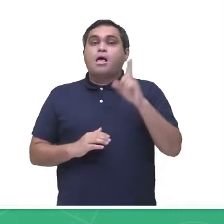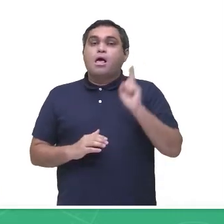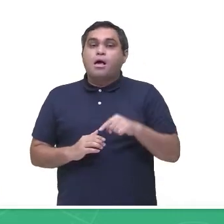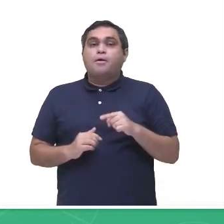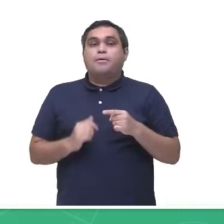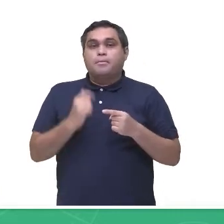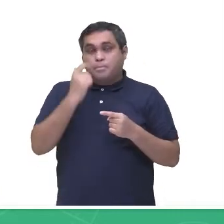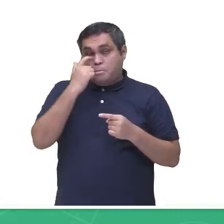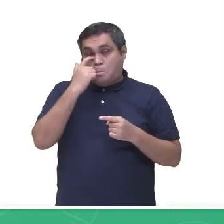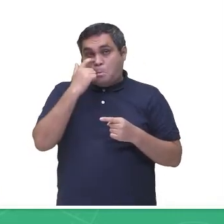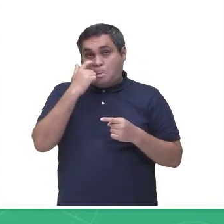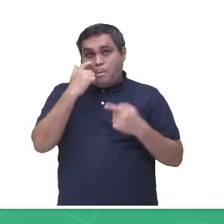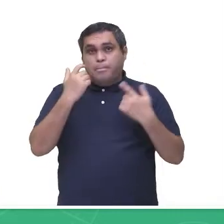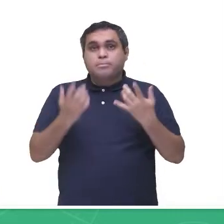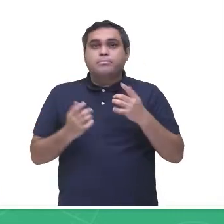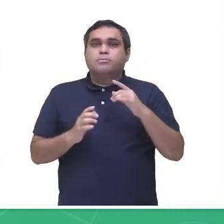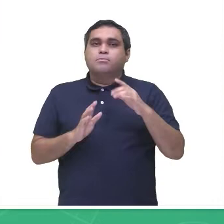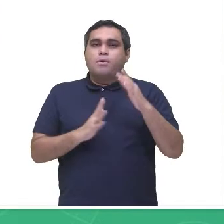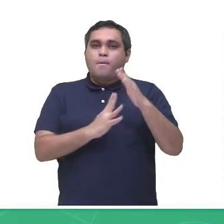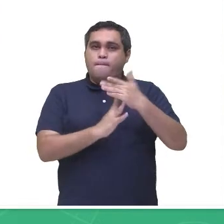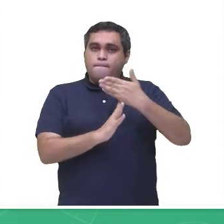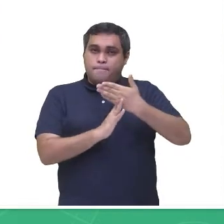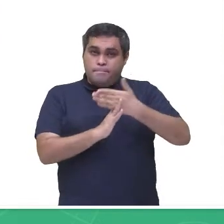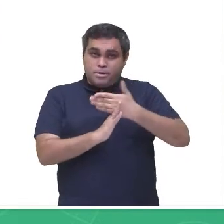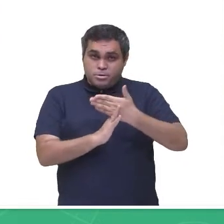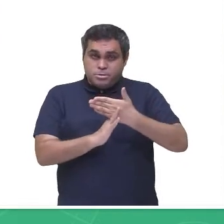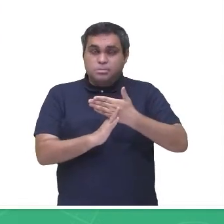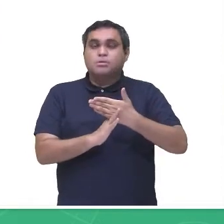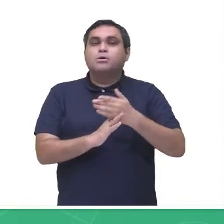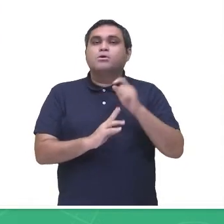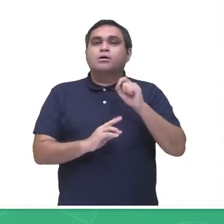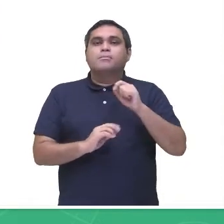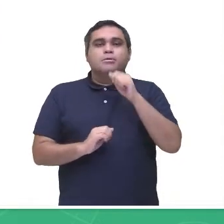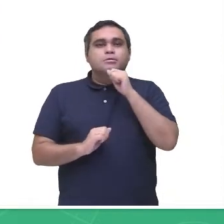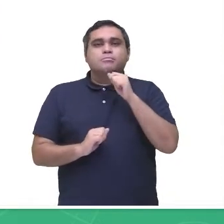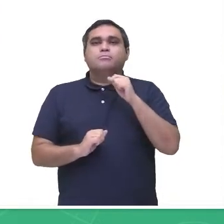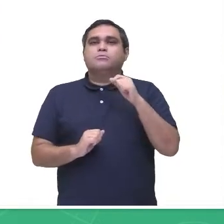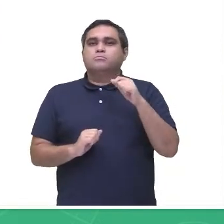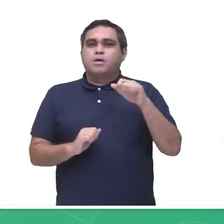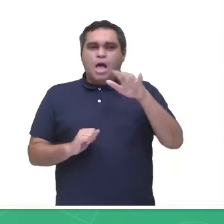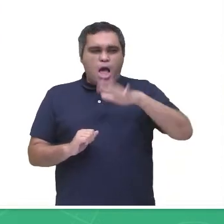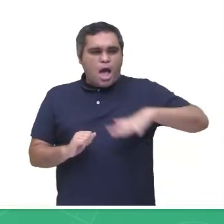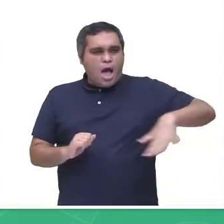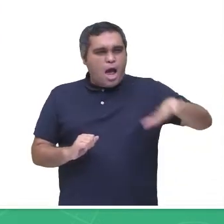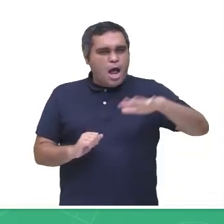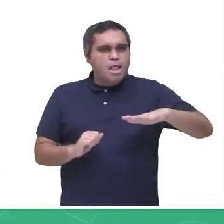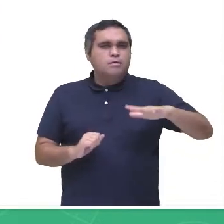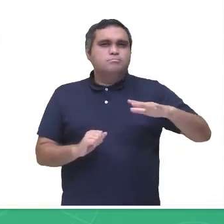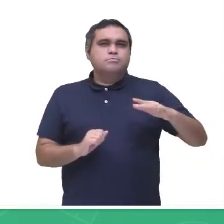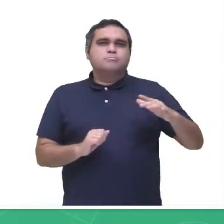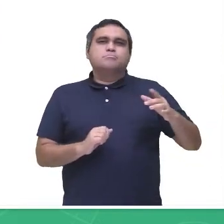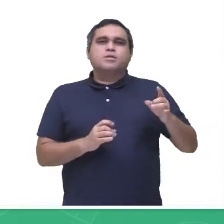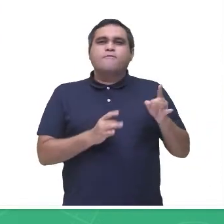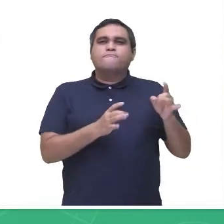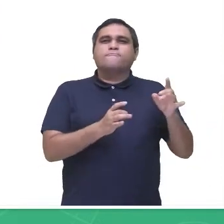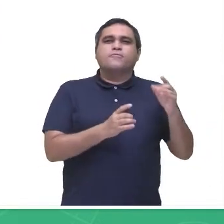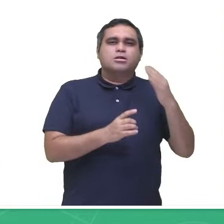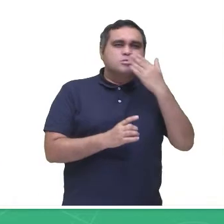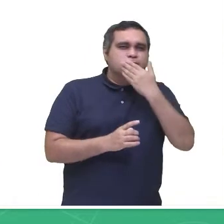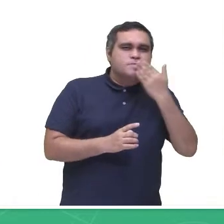diferentes caracterizam o estilo barroco brasileiro. Nas regiões enriquecidas pelo comércio de açúcar e pela